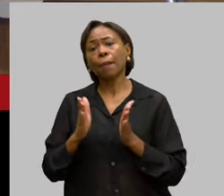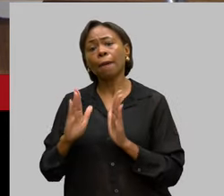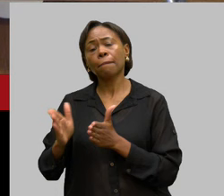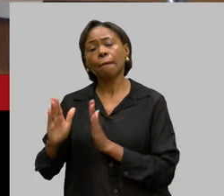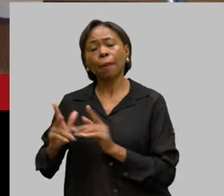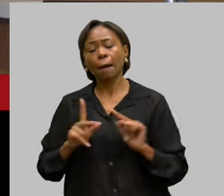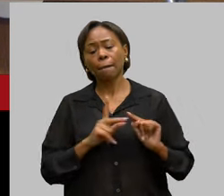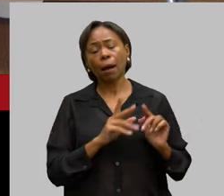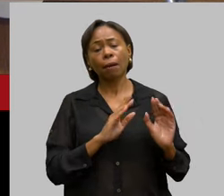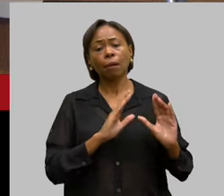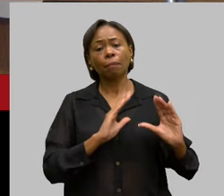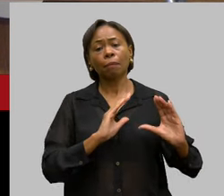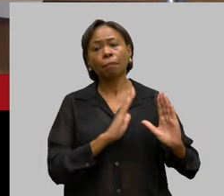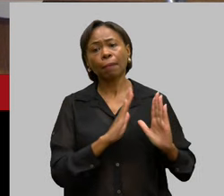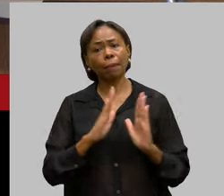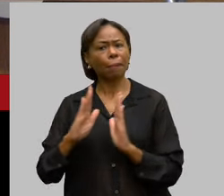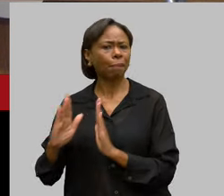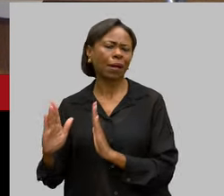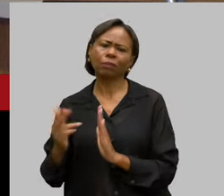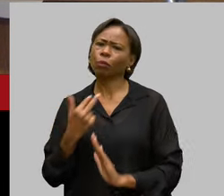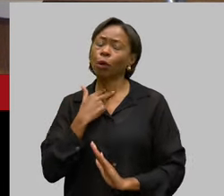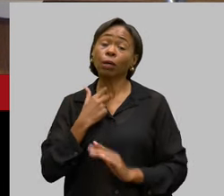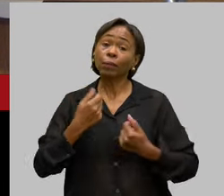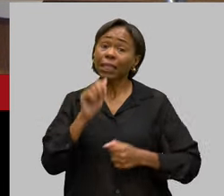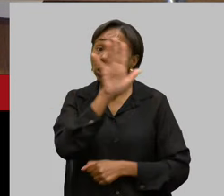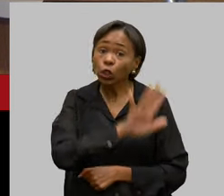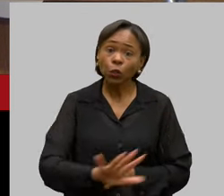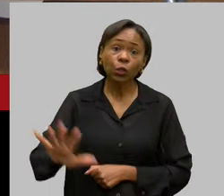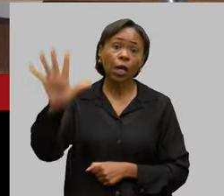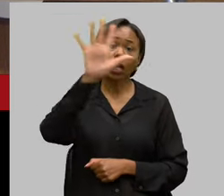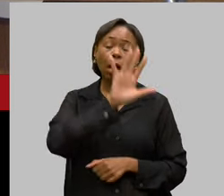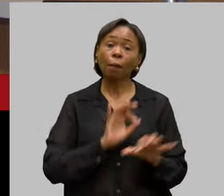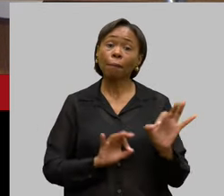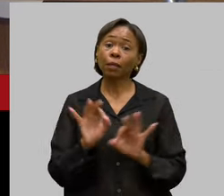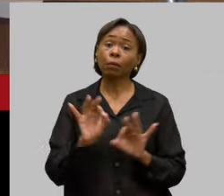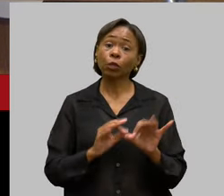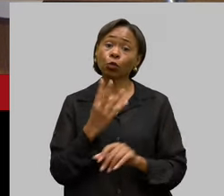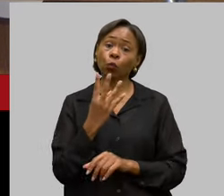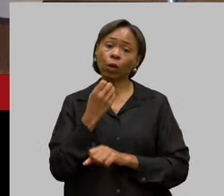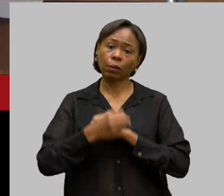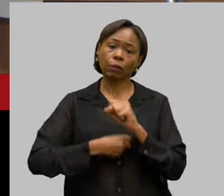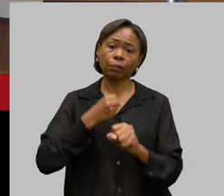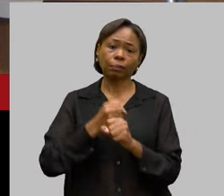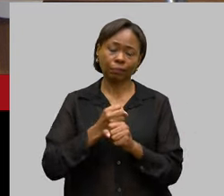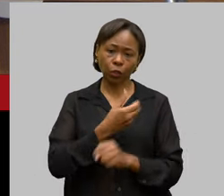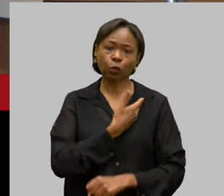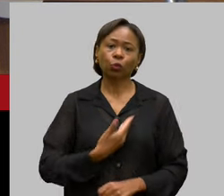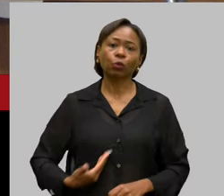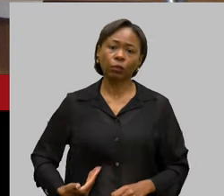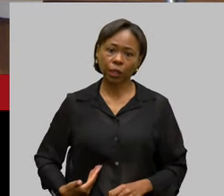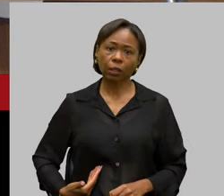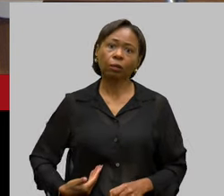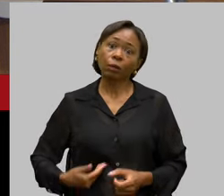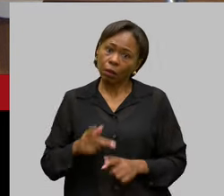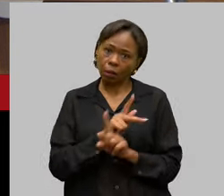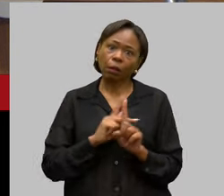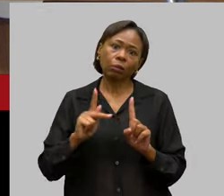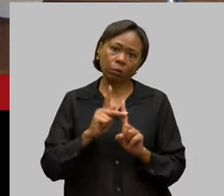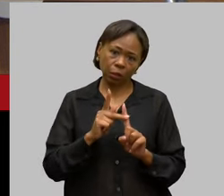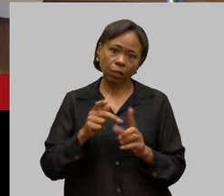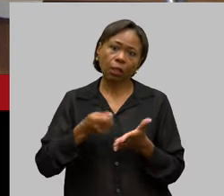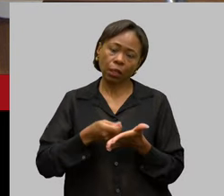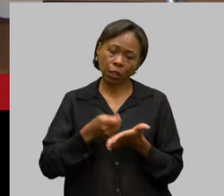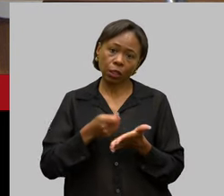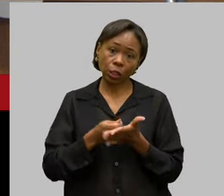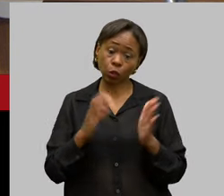Global num planejamento para além de 4 anos de governo é um planejamento que o que a Previdência sempre exige no tempo Previdenciário